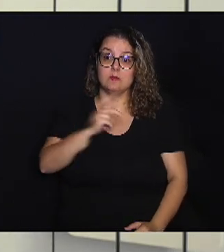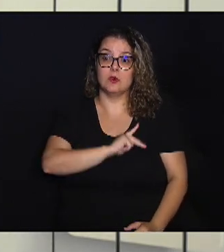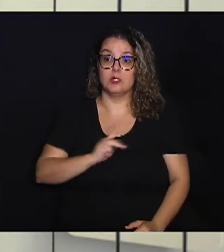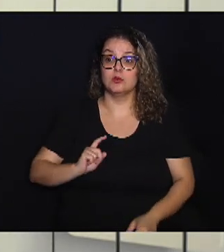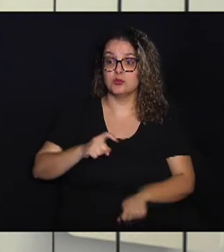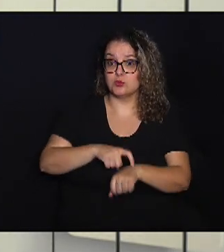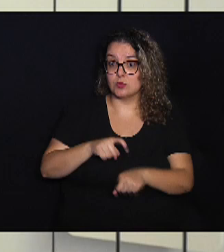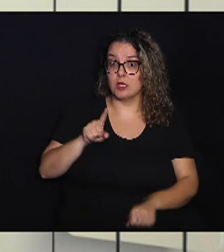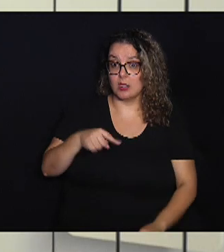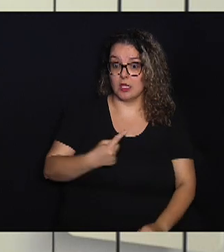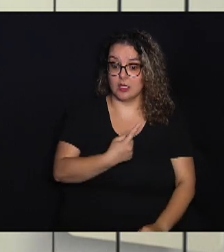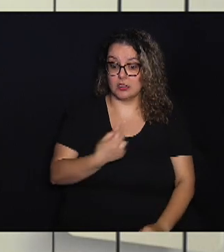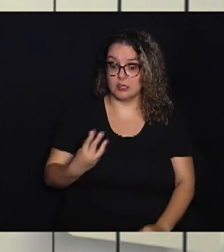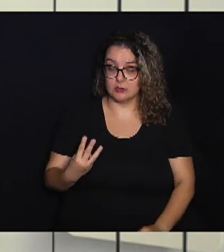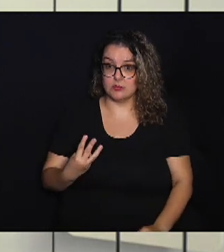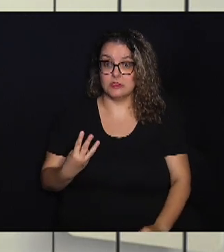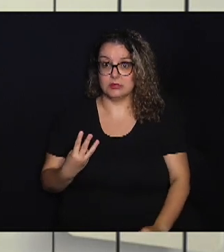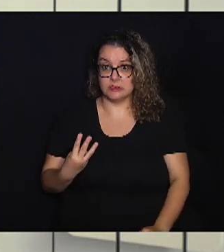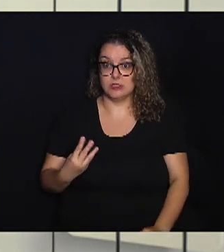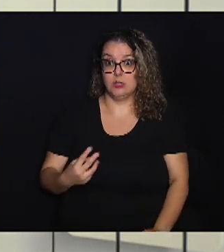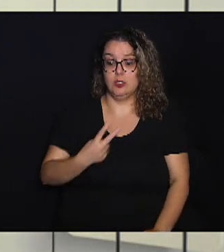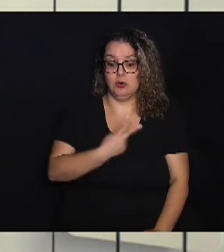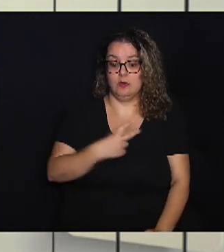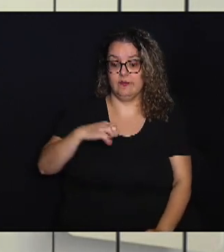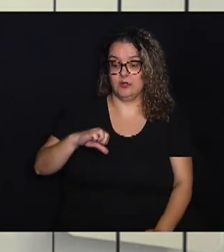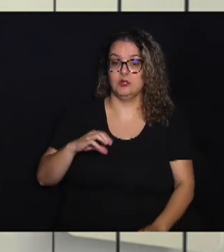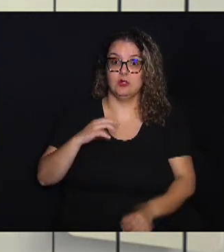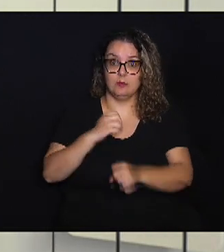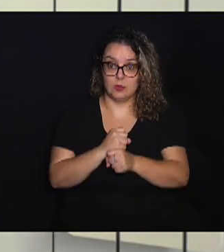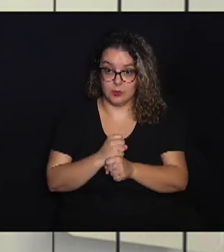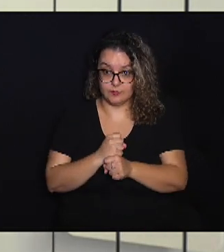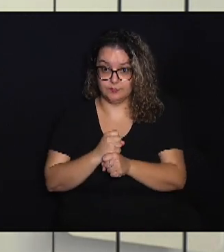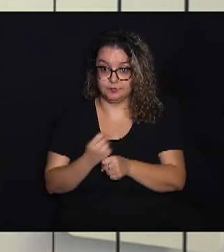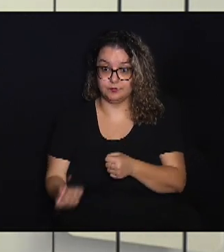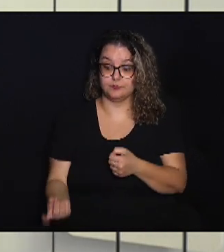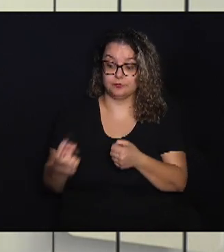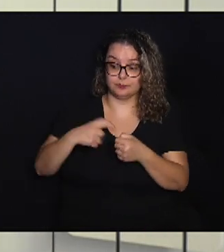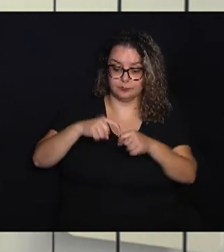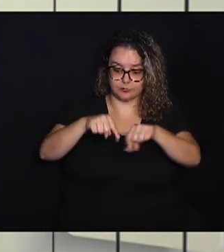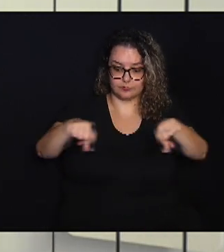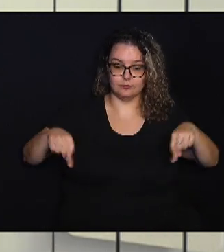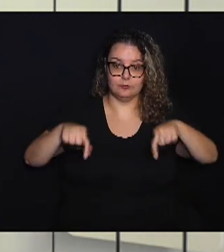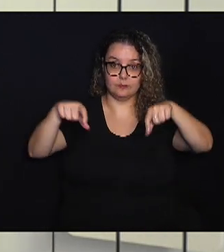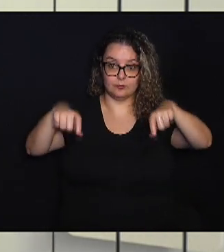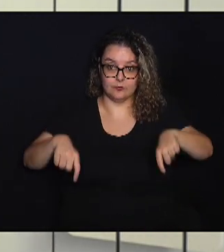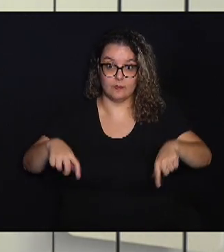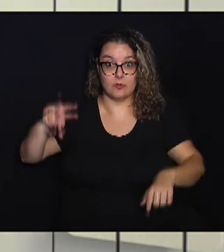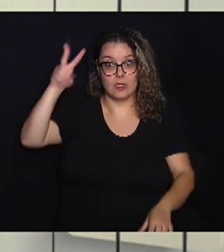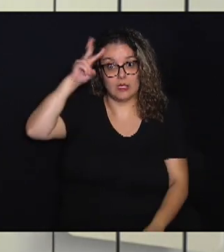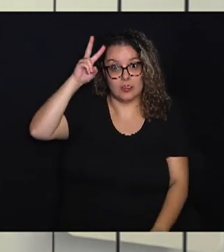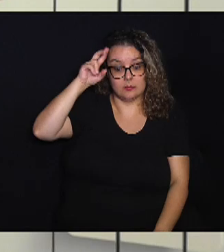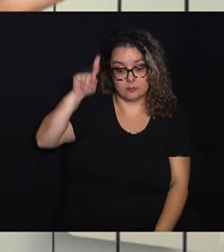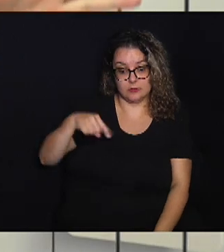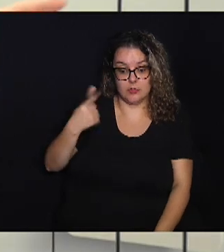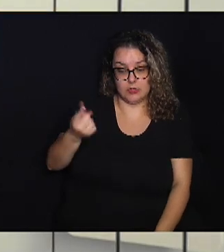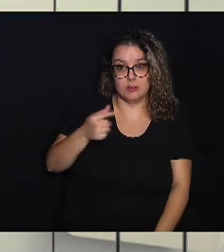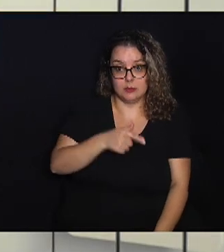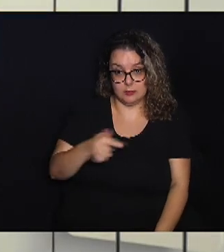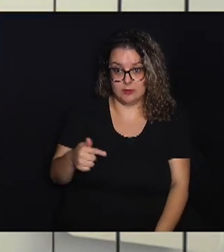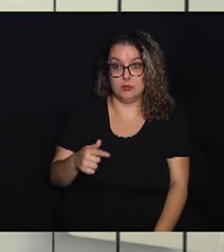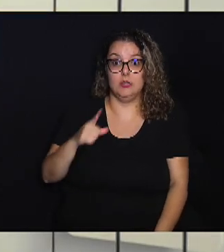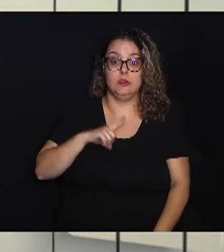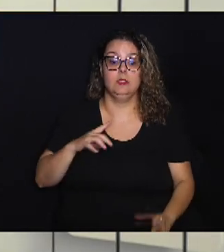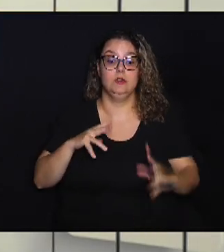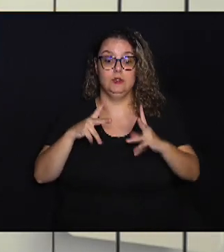momento, é a 13ª colocada com 29 pontos. Volta a campo na segunda-feira da semana que vem, portanto, tem